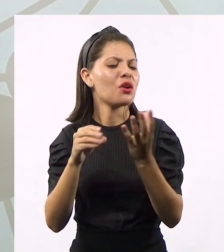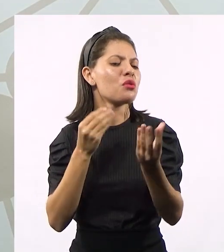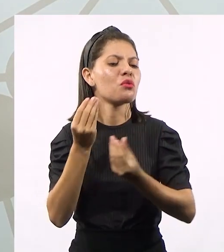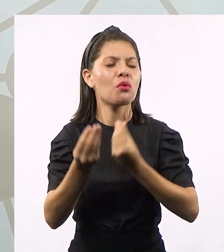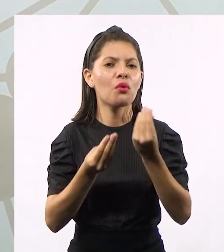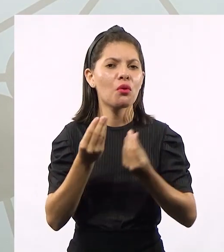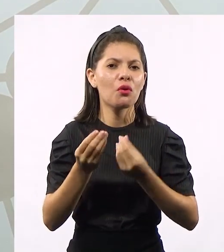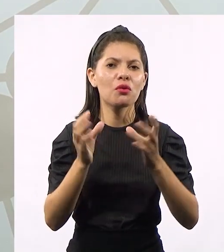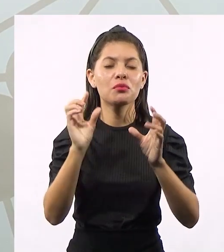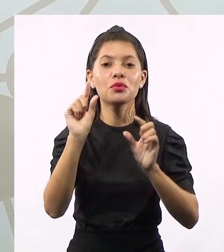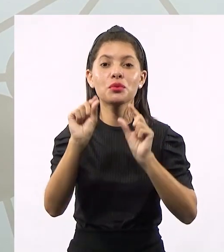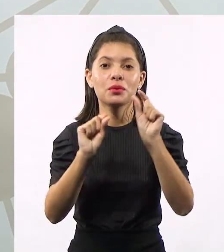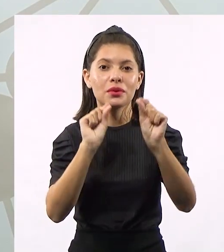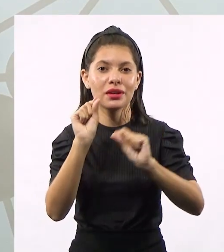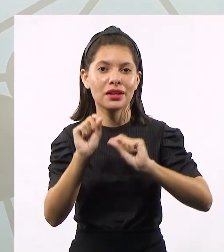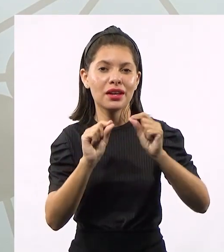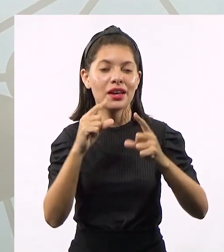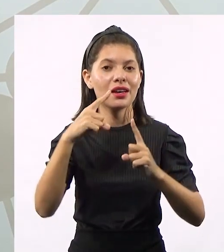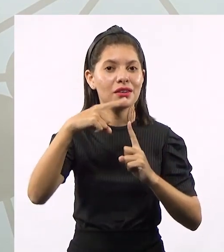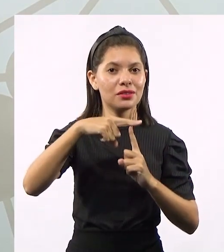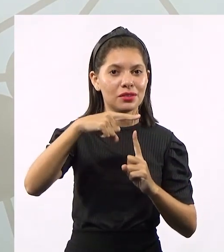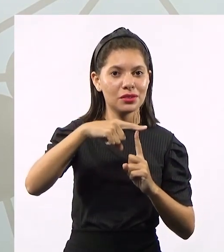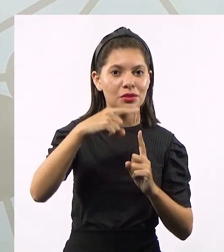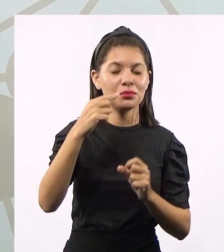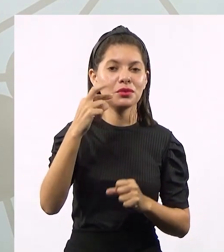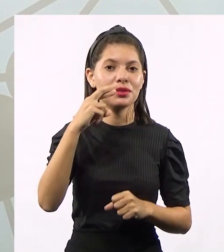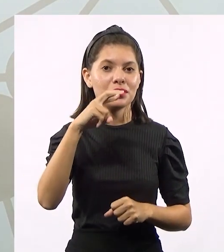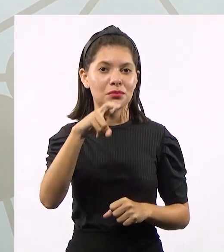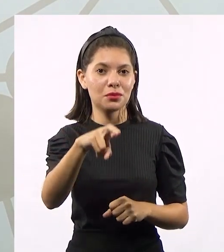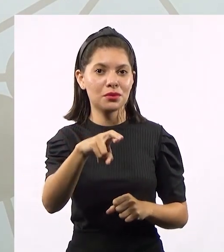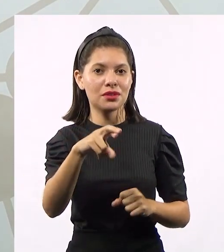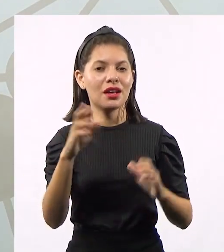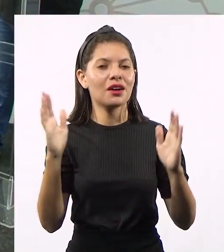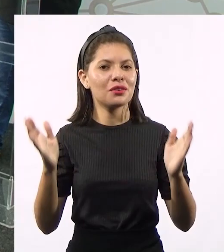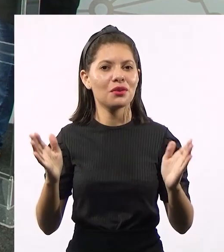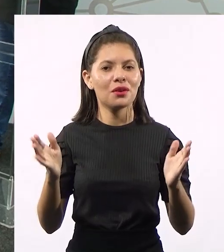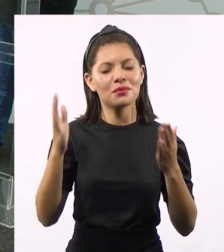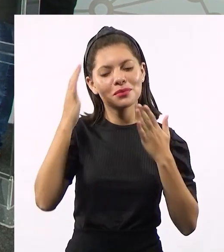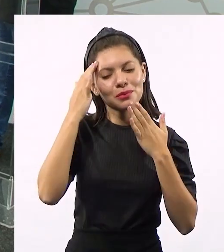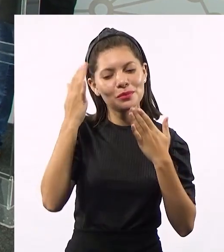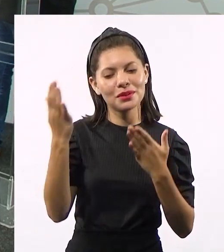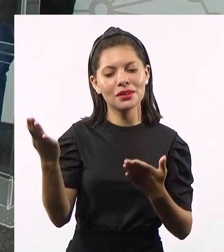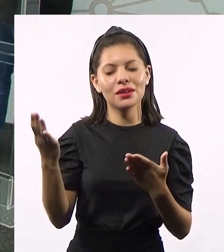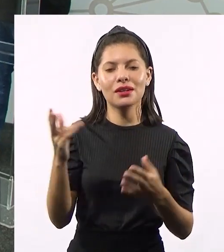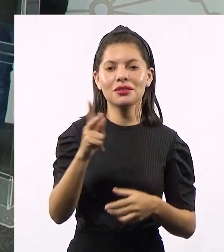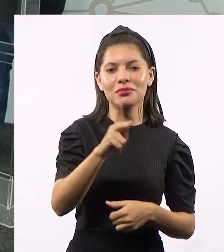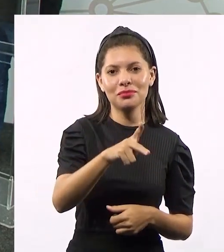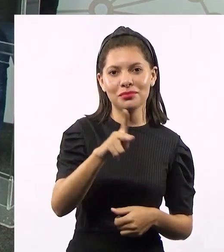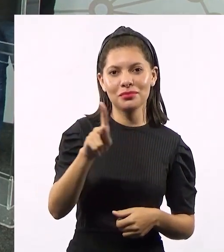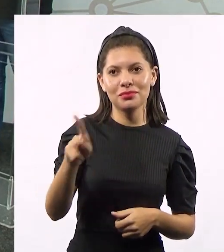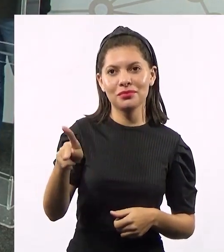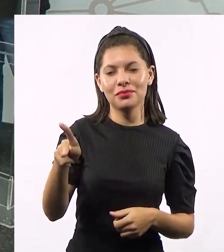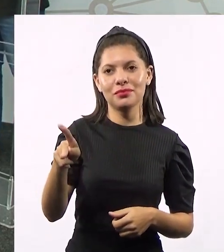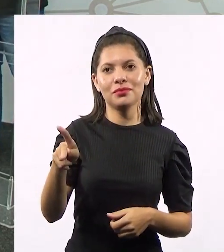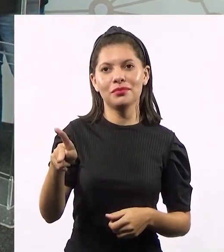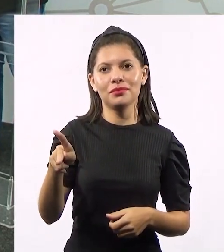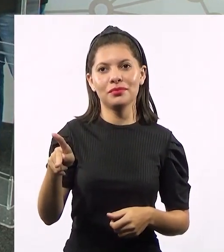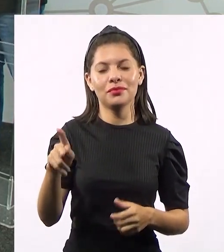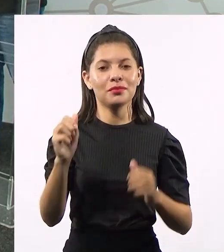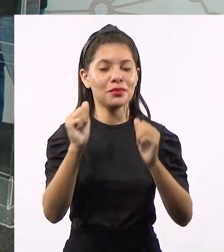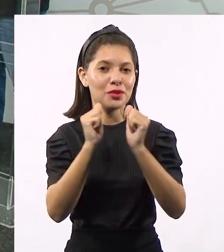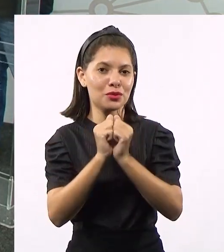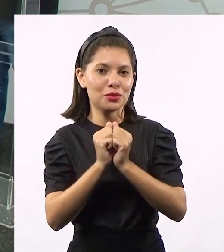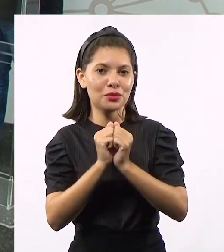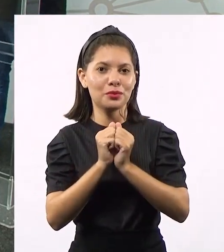como vamos perguntar, tipo de resposta também. Agora, só agradecer, gratidão, Rafael, muito obrigado